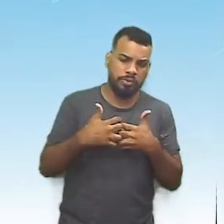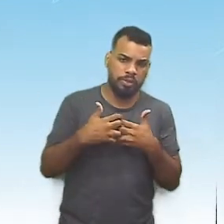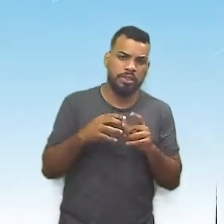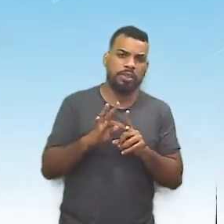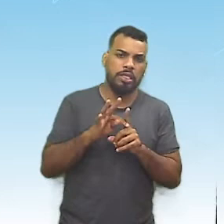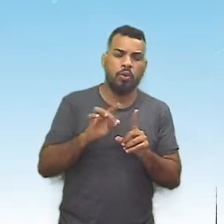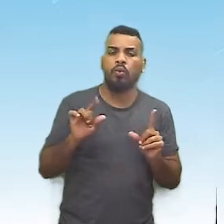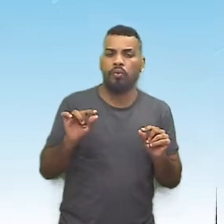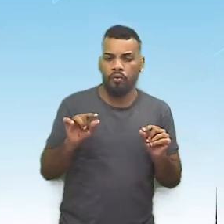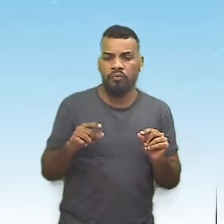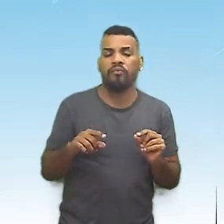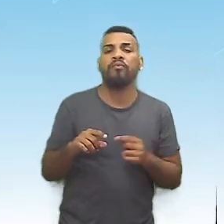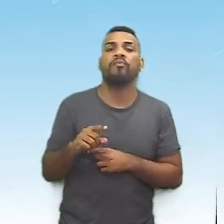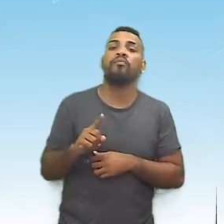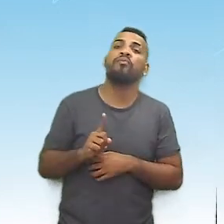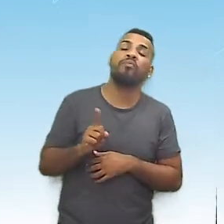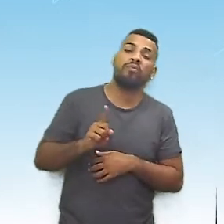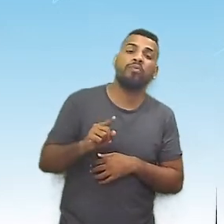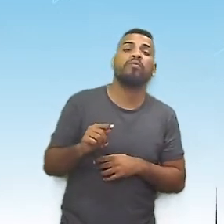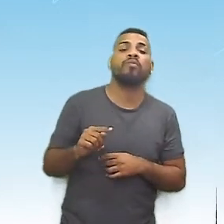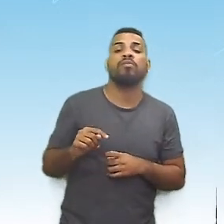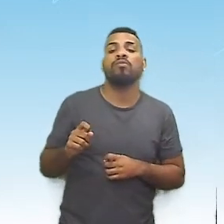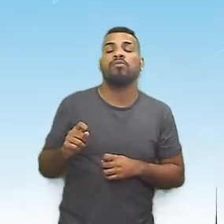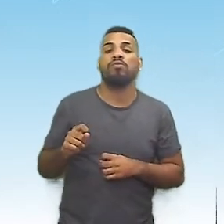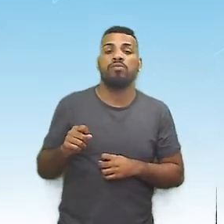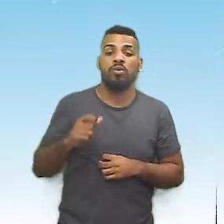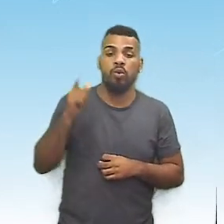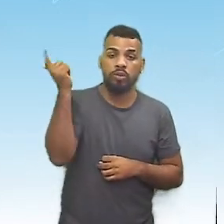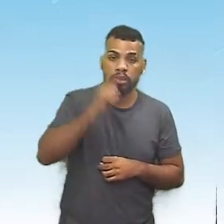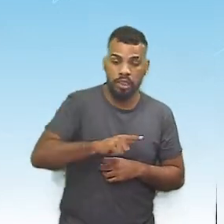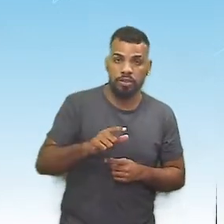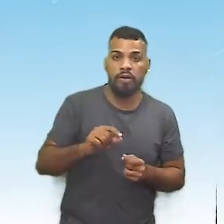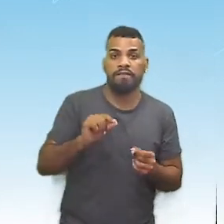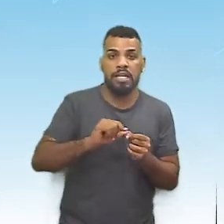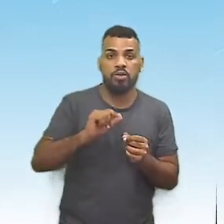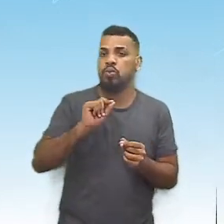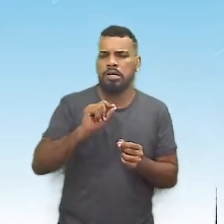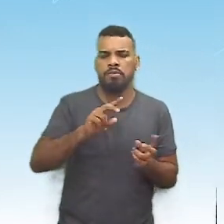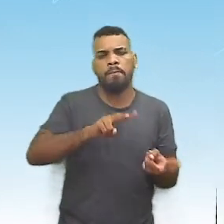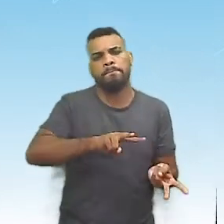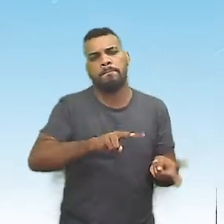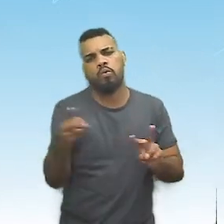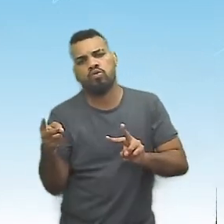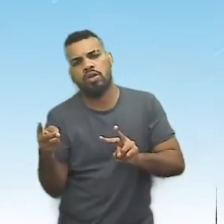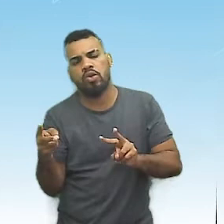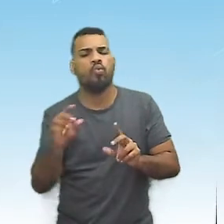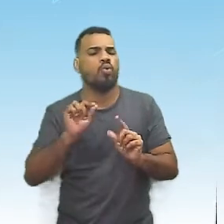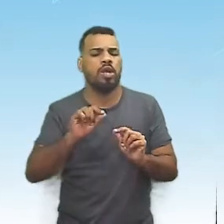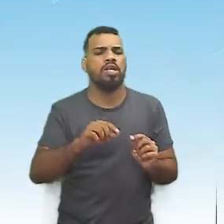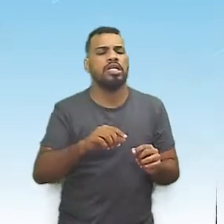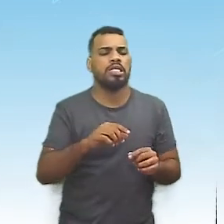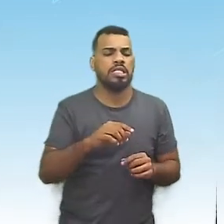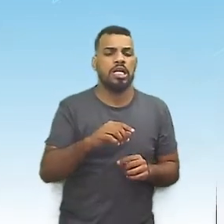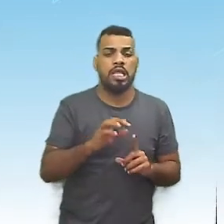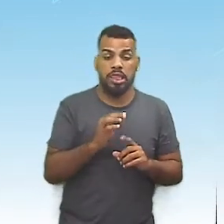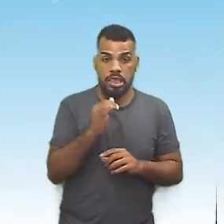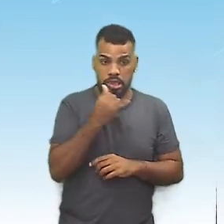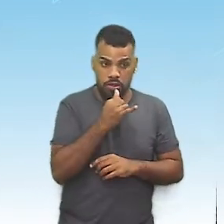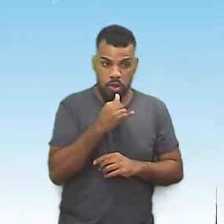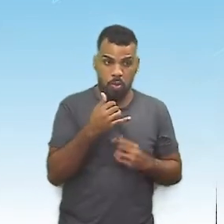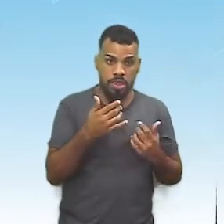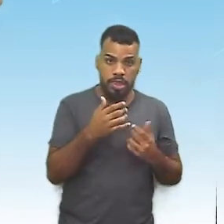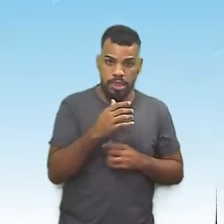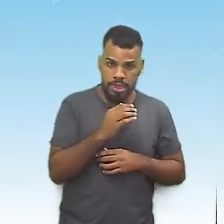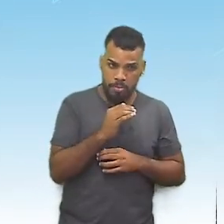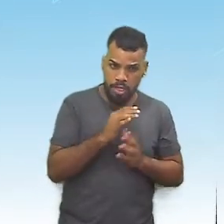justamente dispositivos que conseguem converter parcialmente a energia térmica na forma de calor